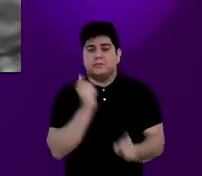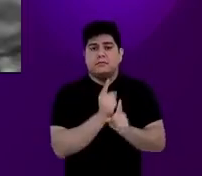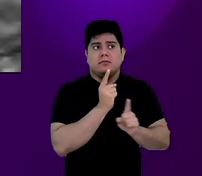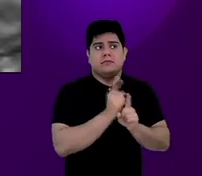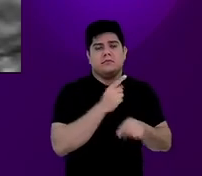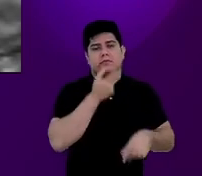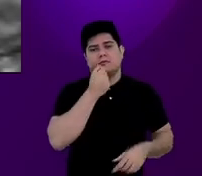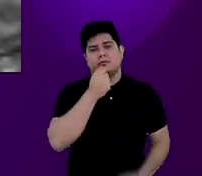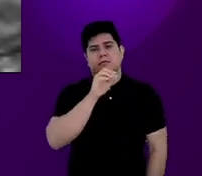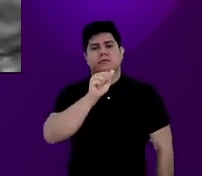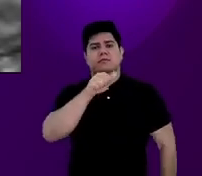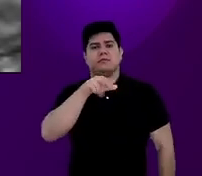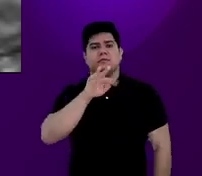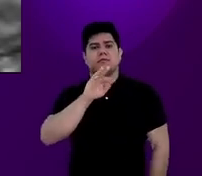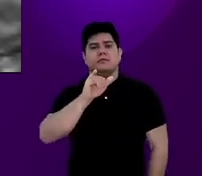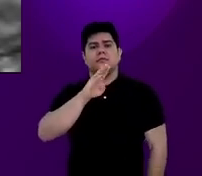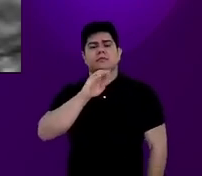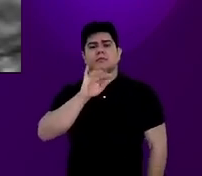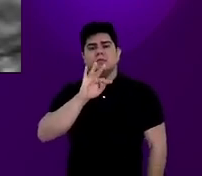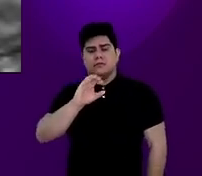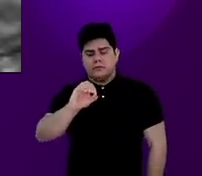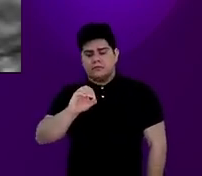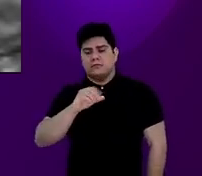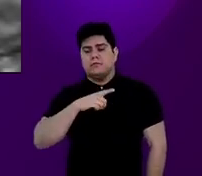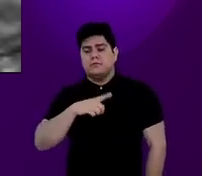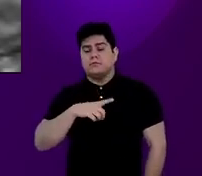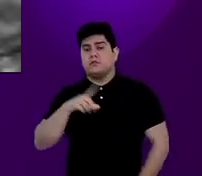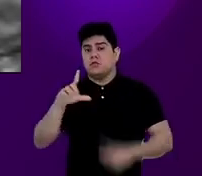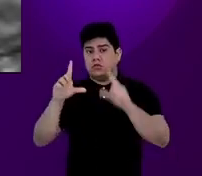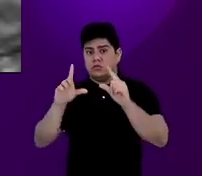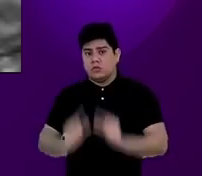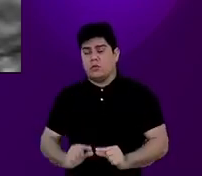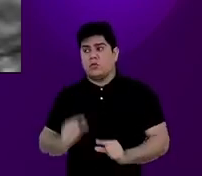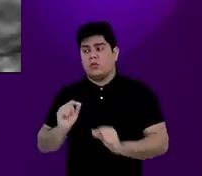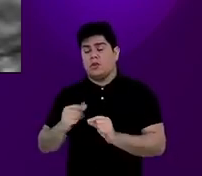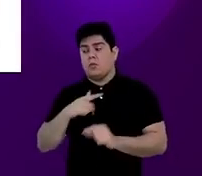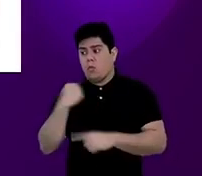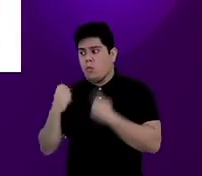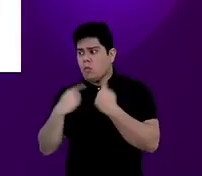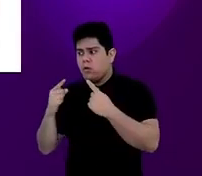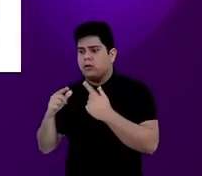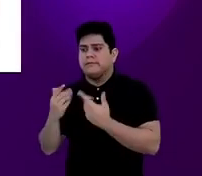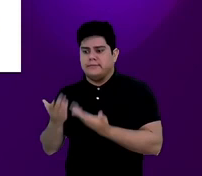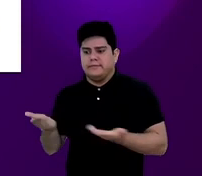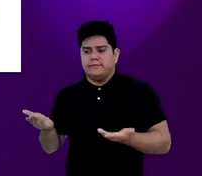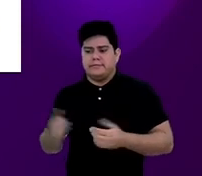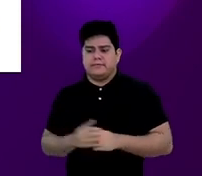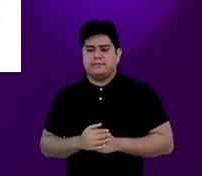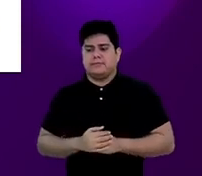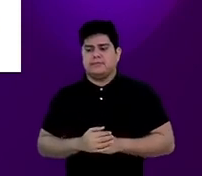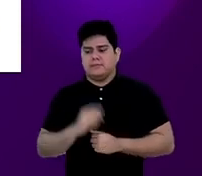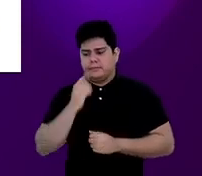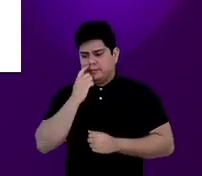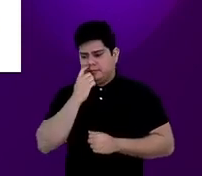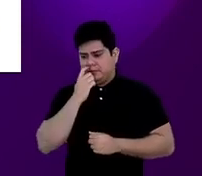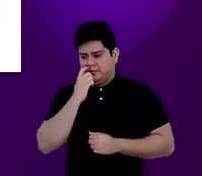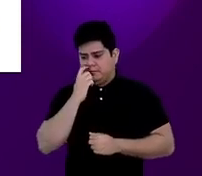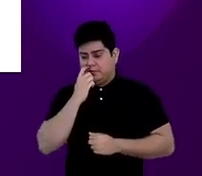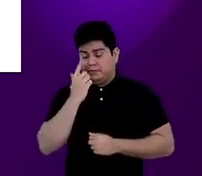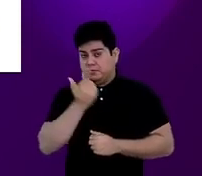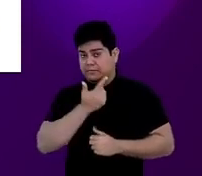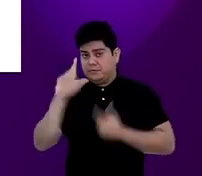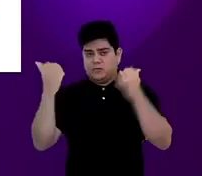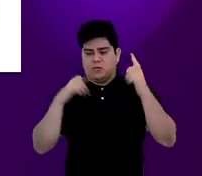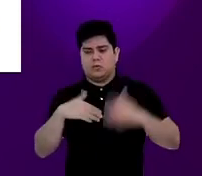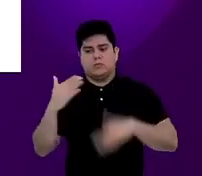que diminuiu muito a taxa de mortalidade dos pacientes operados de forma global. Outra coisa que evoluiu bastante ao